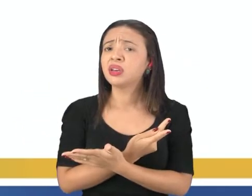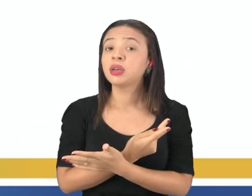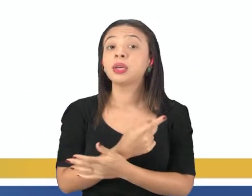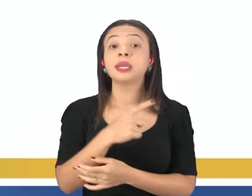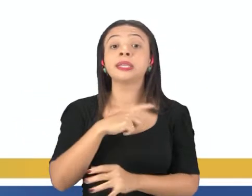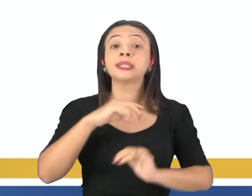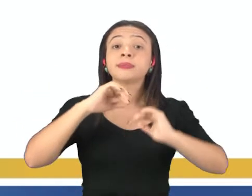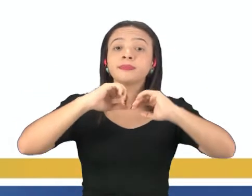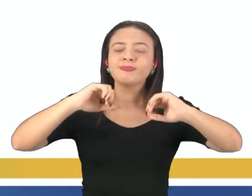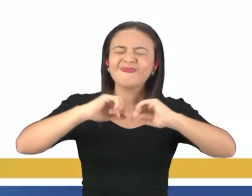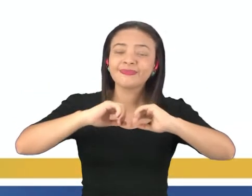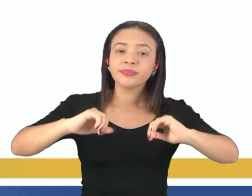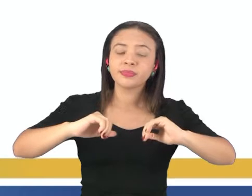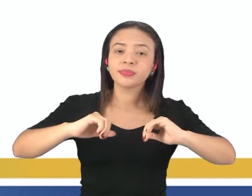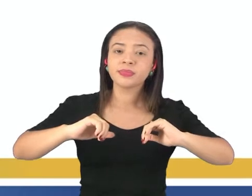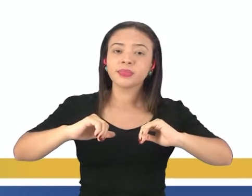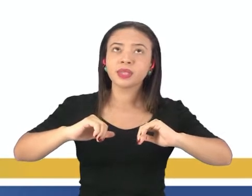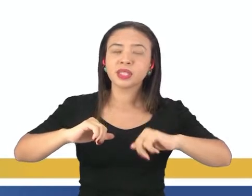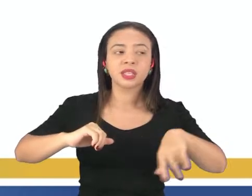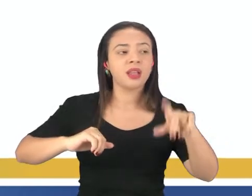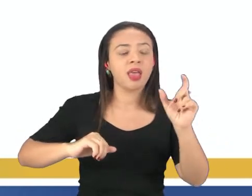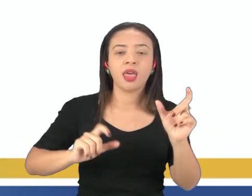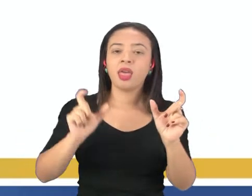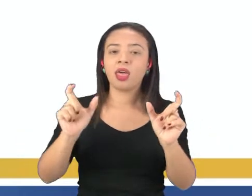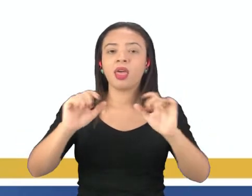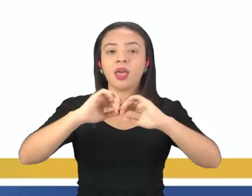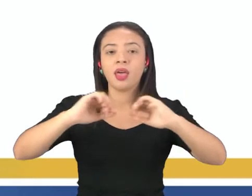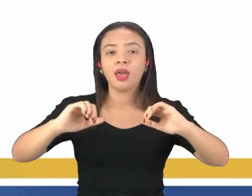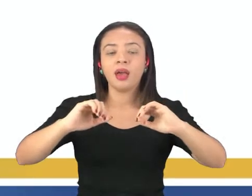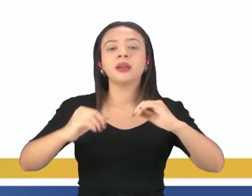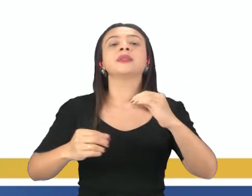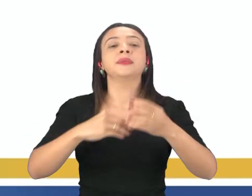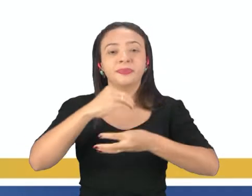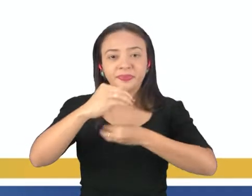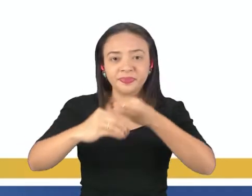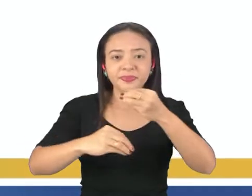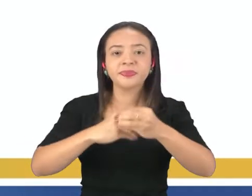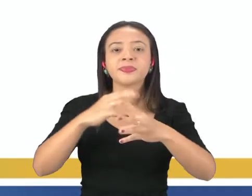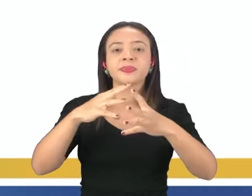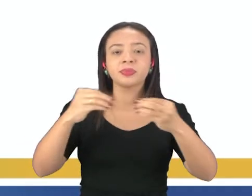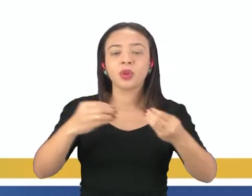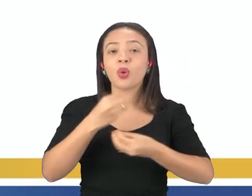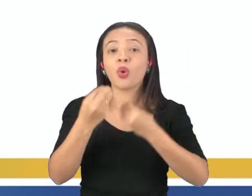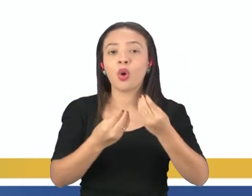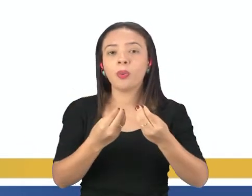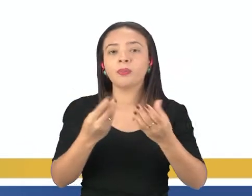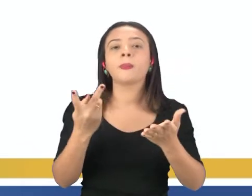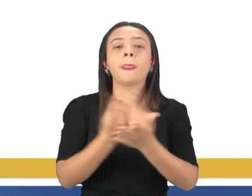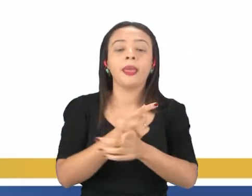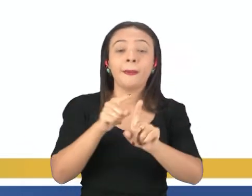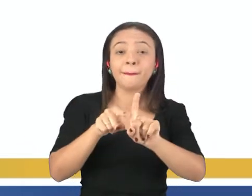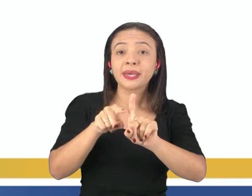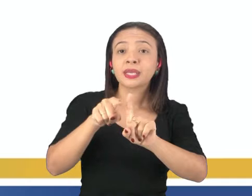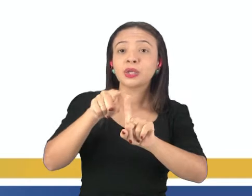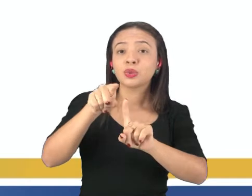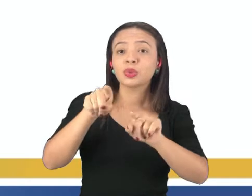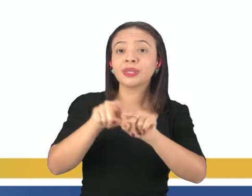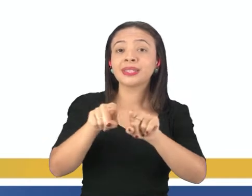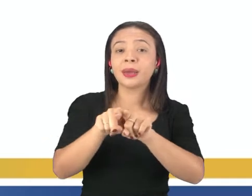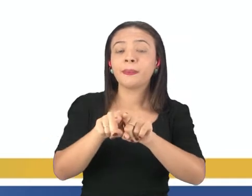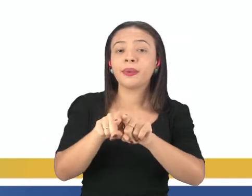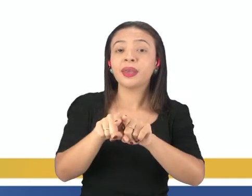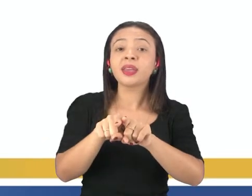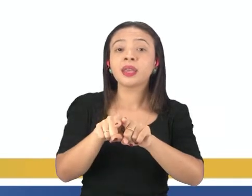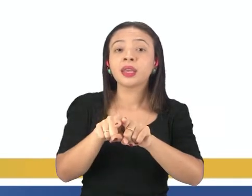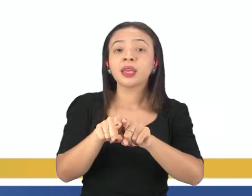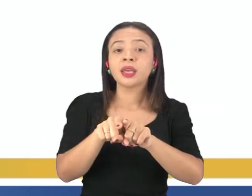a separação dos componentes, né, de uma homogênea com base na temperatura e com base no processo de ebulição de